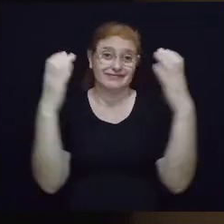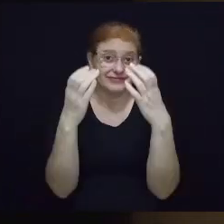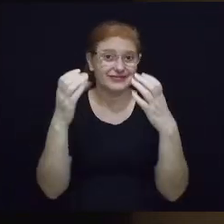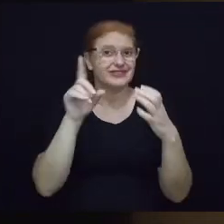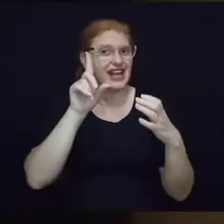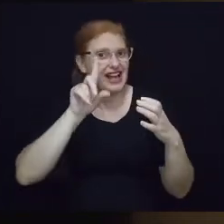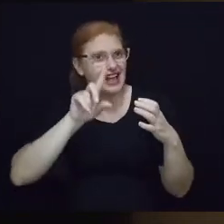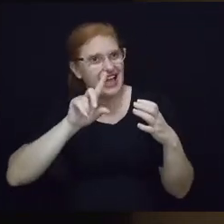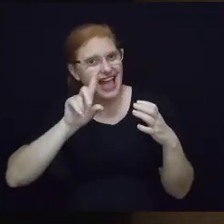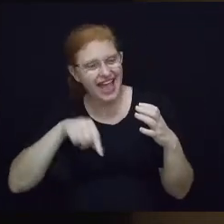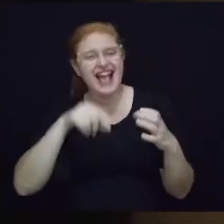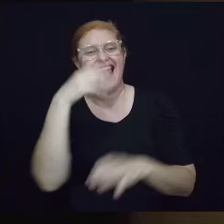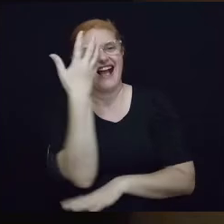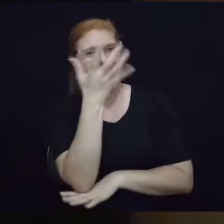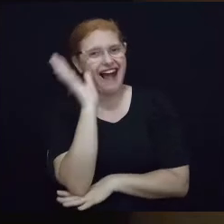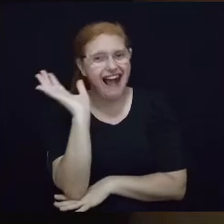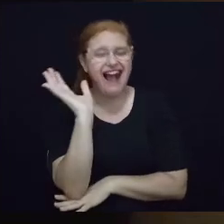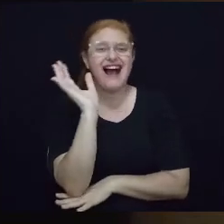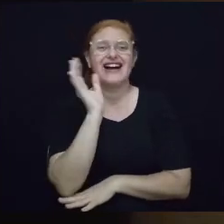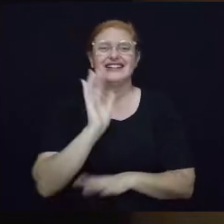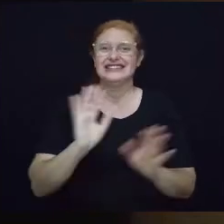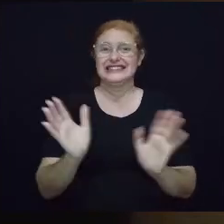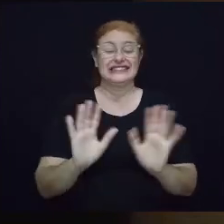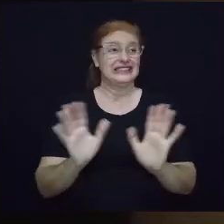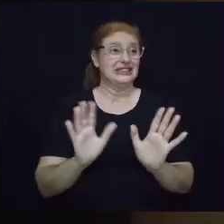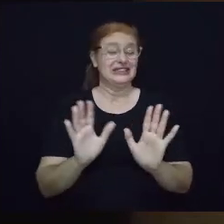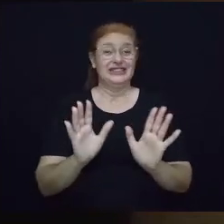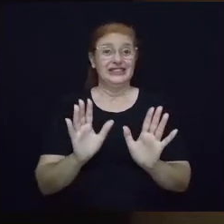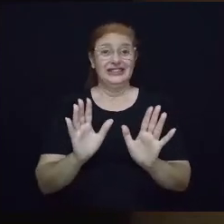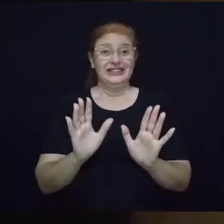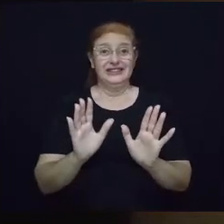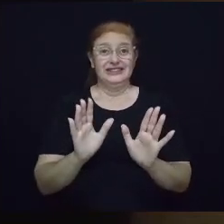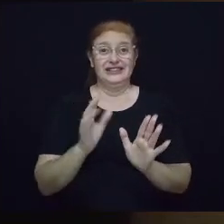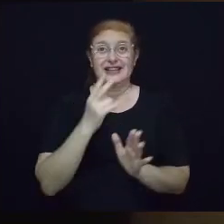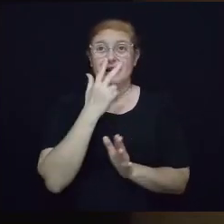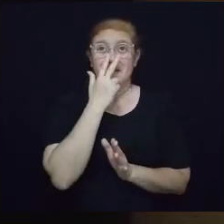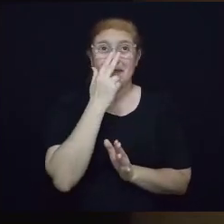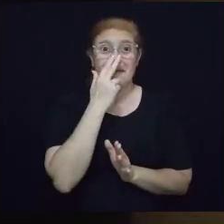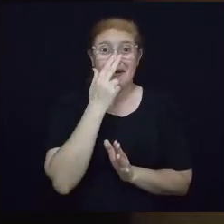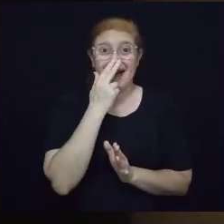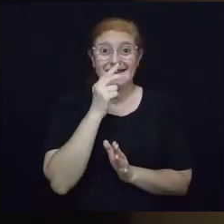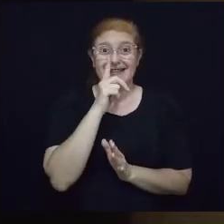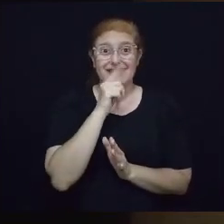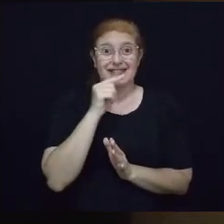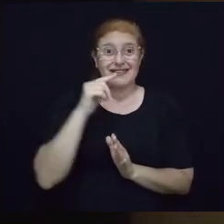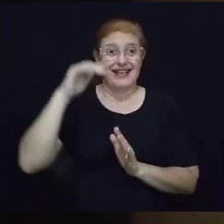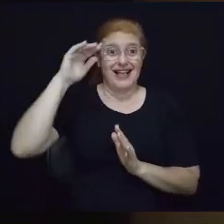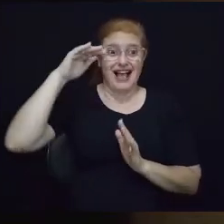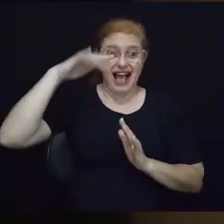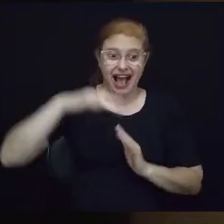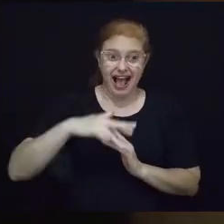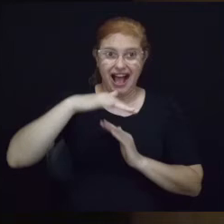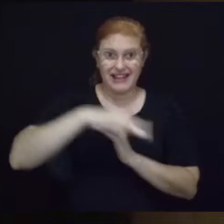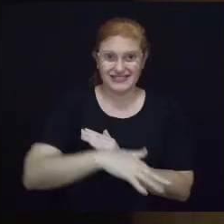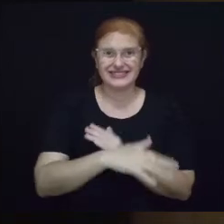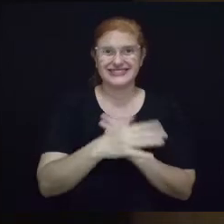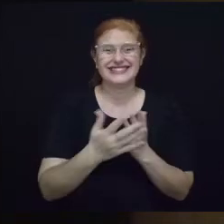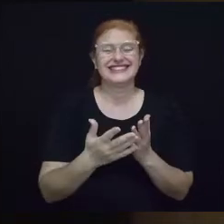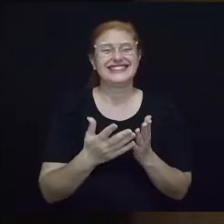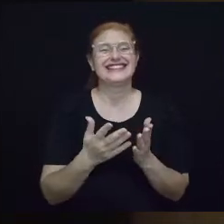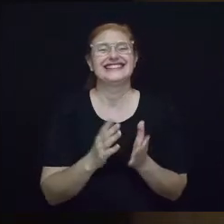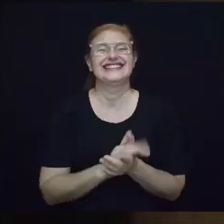árvore, eu tinha certeza que aquilo ali era o rio, pelo amor de Deus, parece água. Aí eu... Então eu posso dizer...